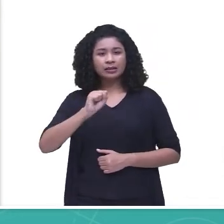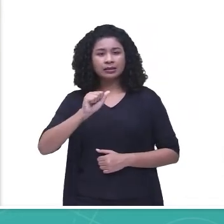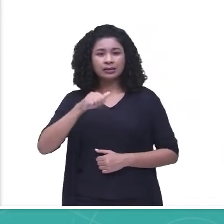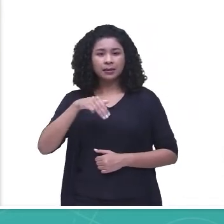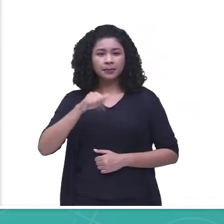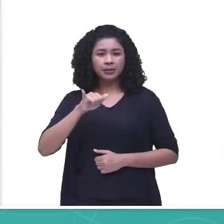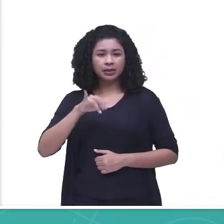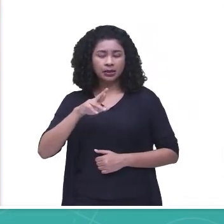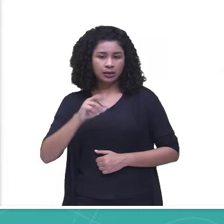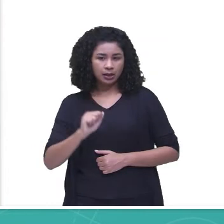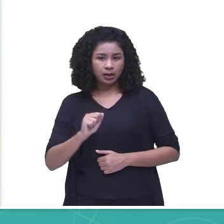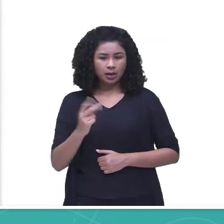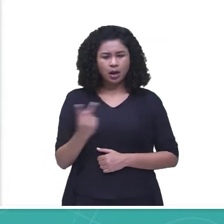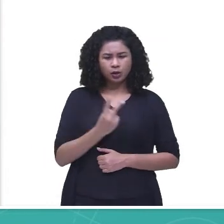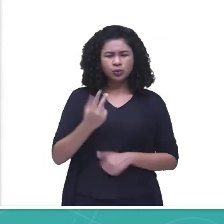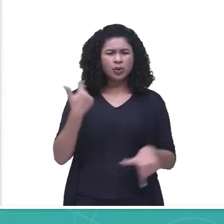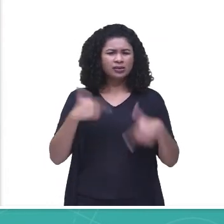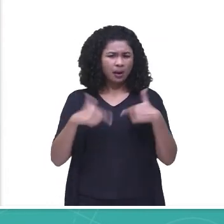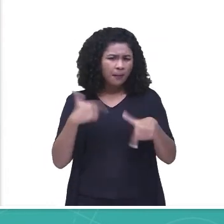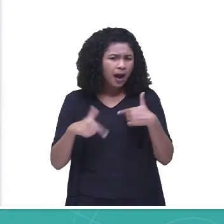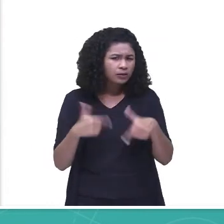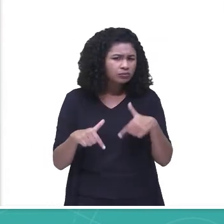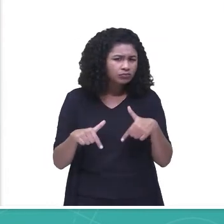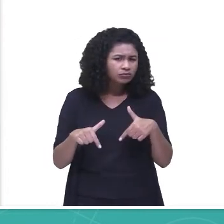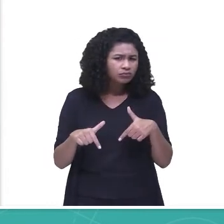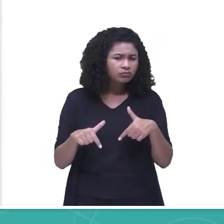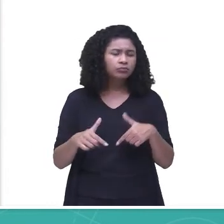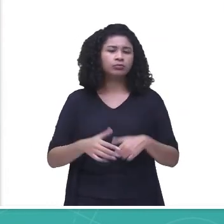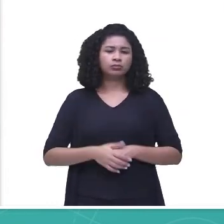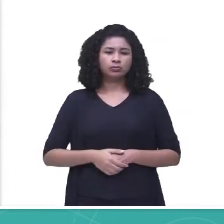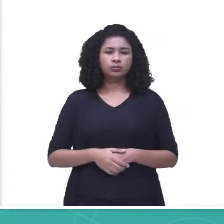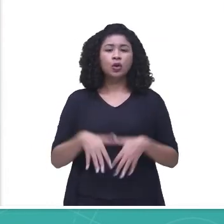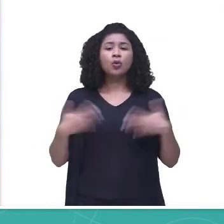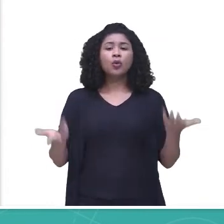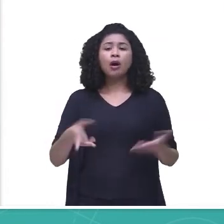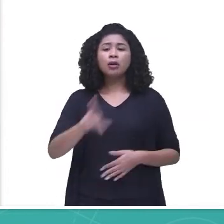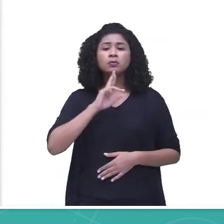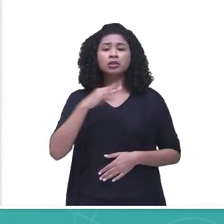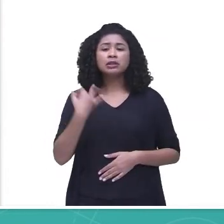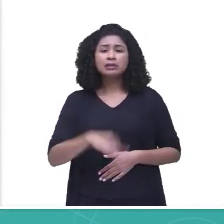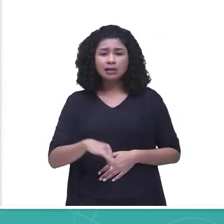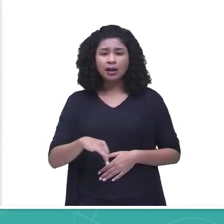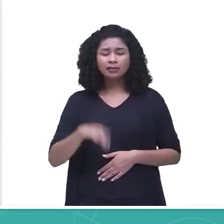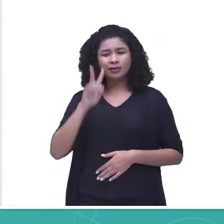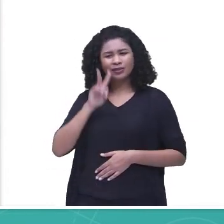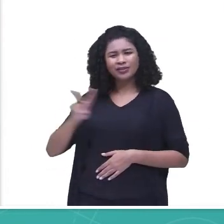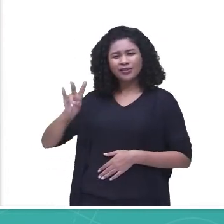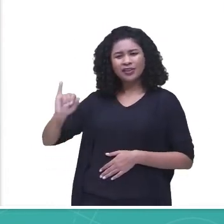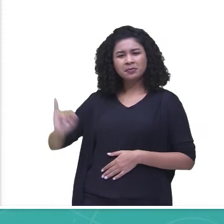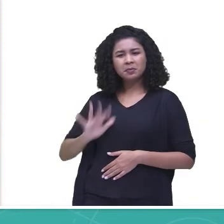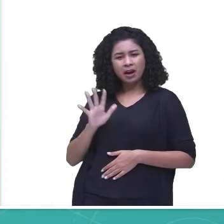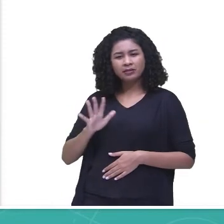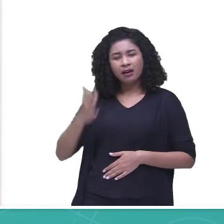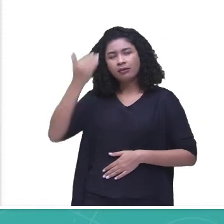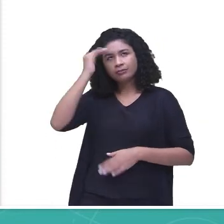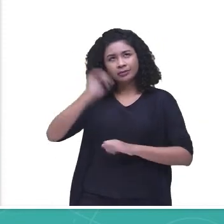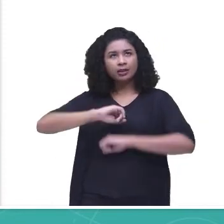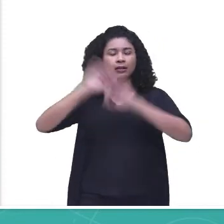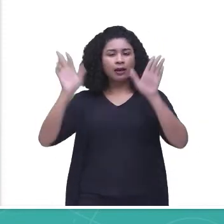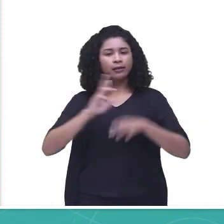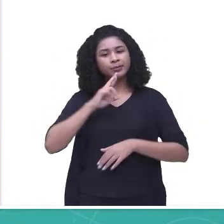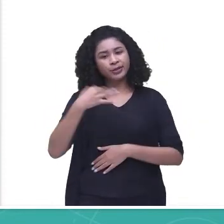they do. No, they don't. Qual é a resposta correta? Pelo tamanho, né, das crianças, já fica bem claro ali qual é a resposta